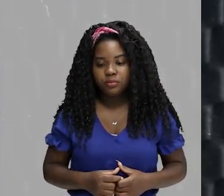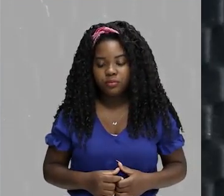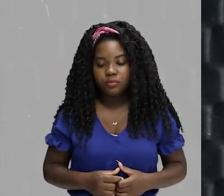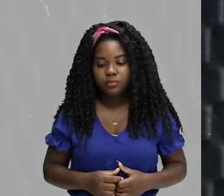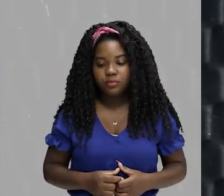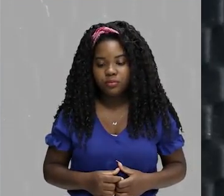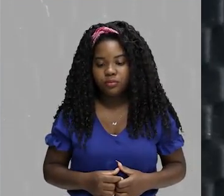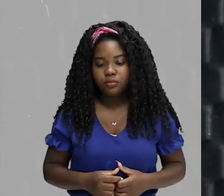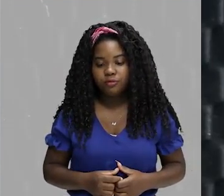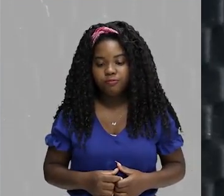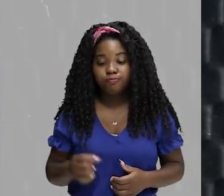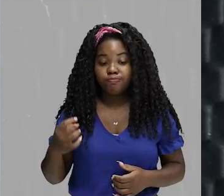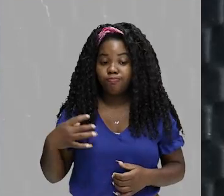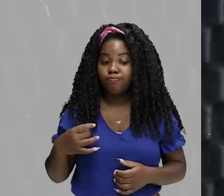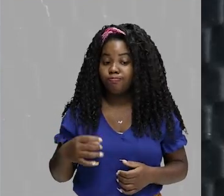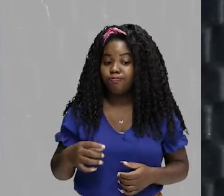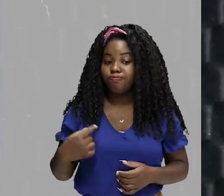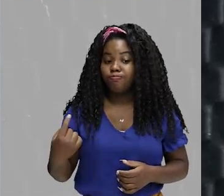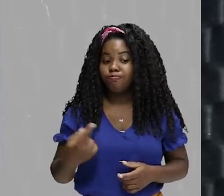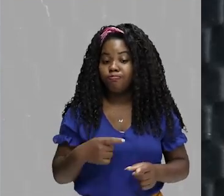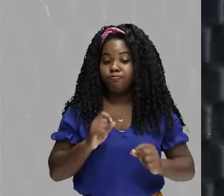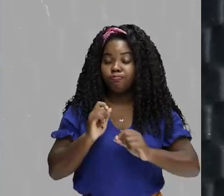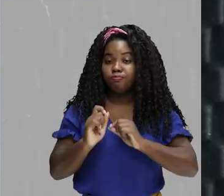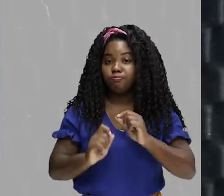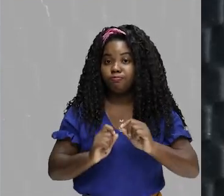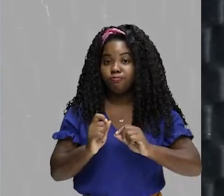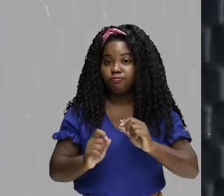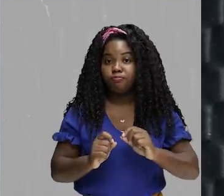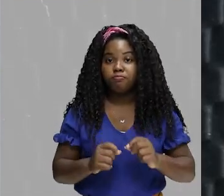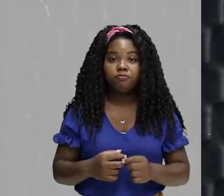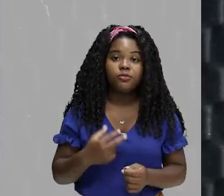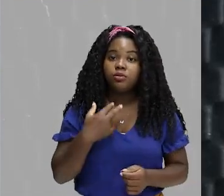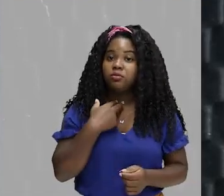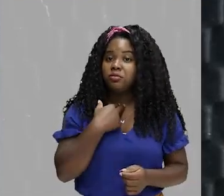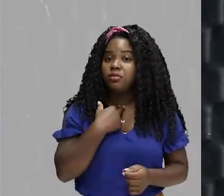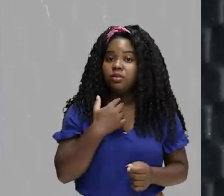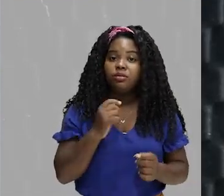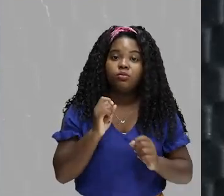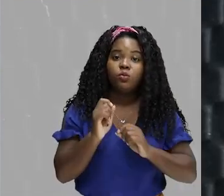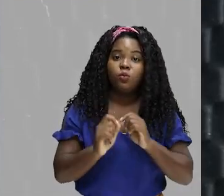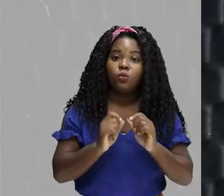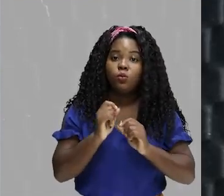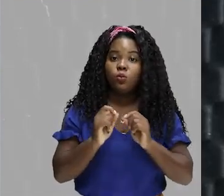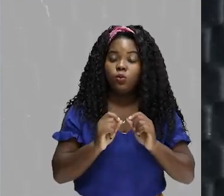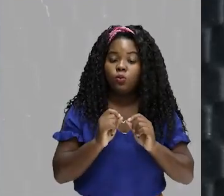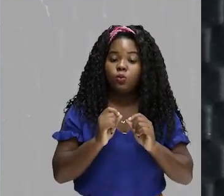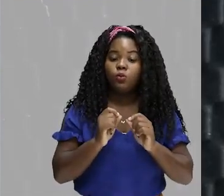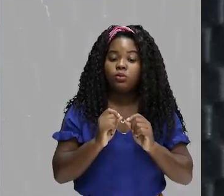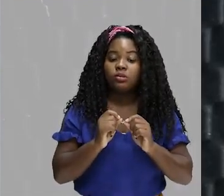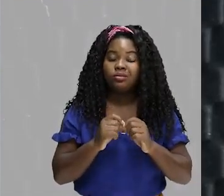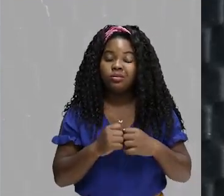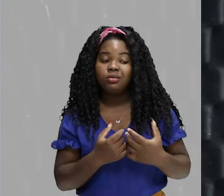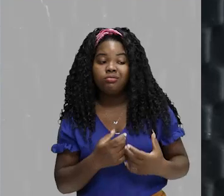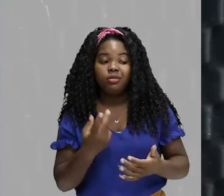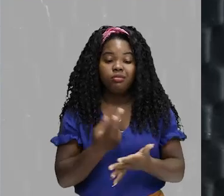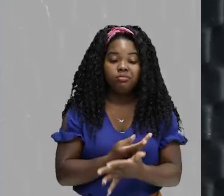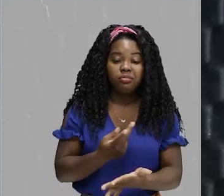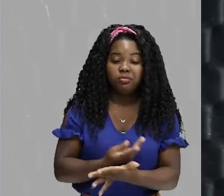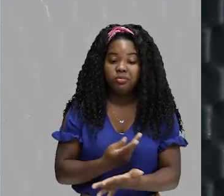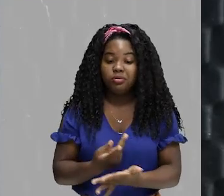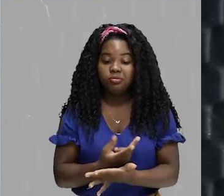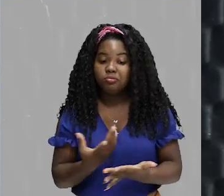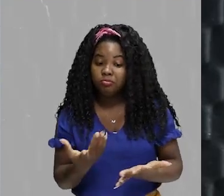eu temo que nós não deveríamos, que nós fizemos a coisa errada, né? Cometemos